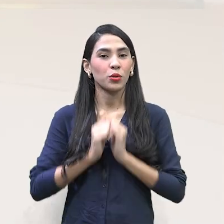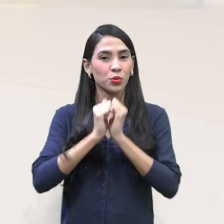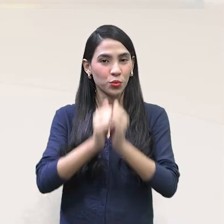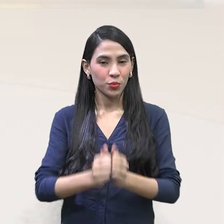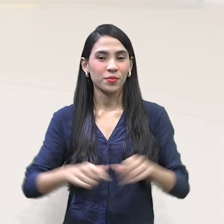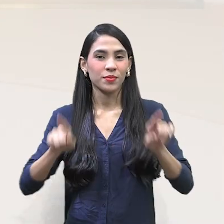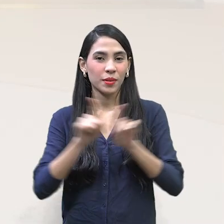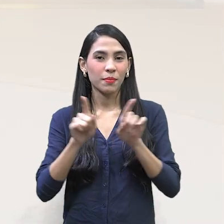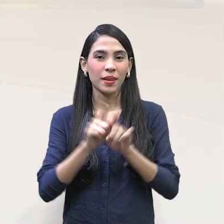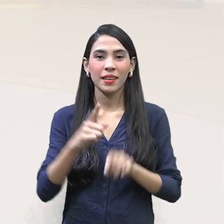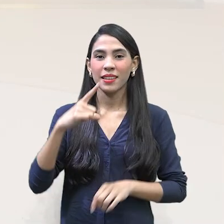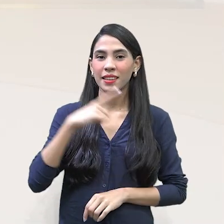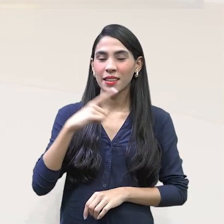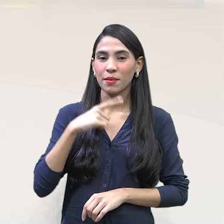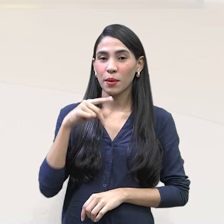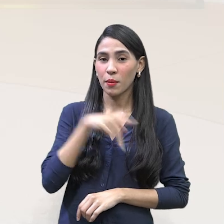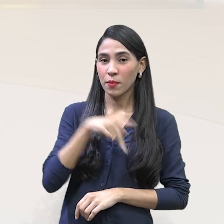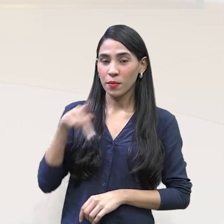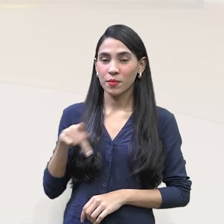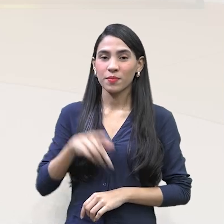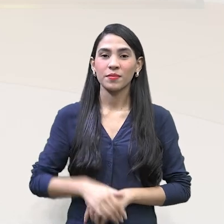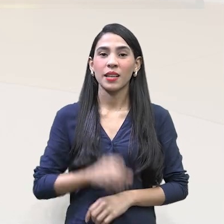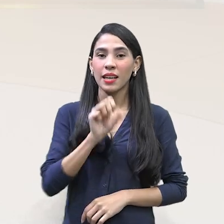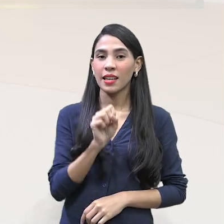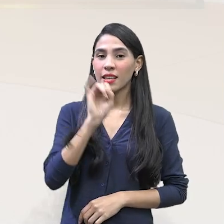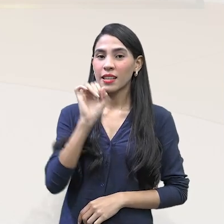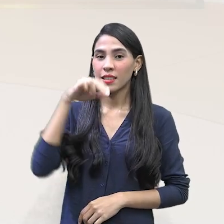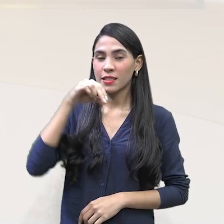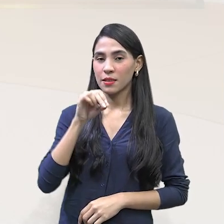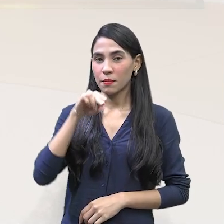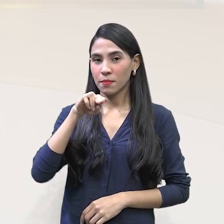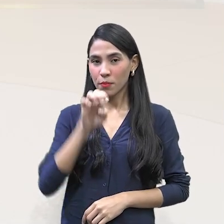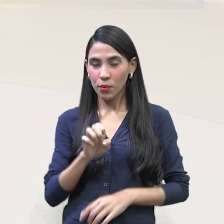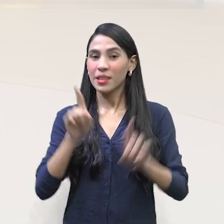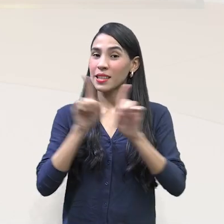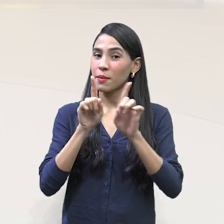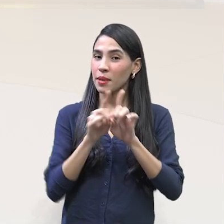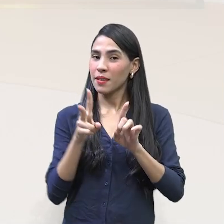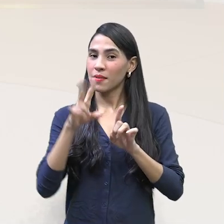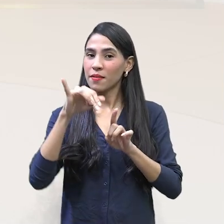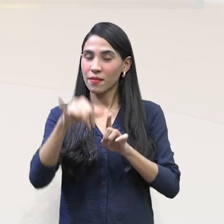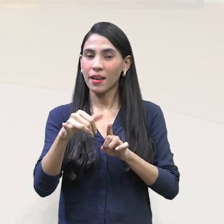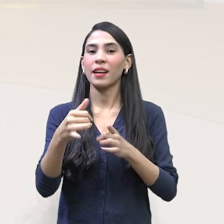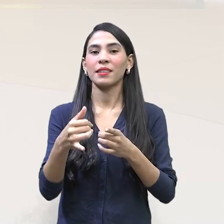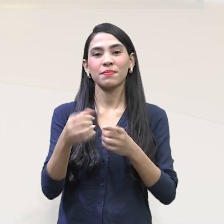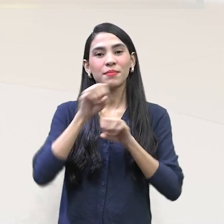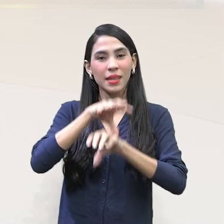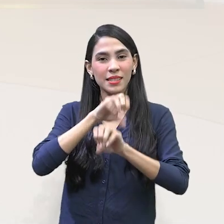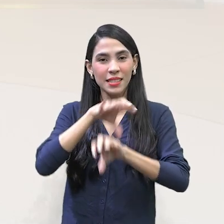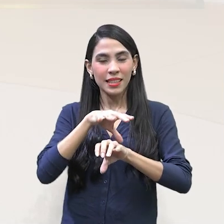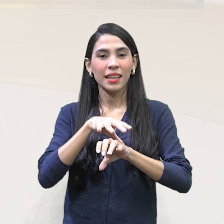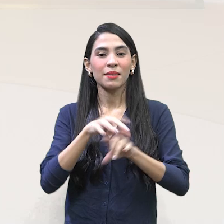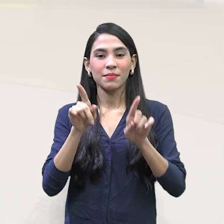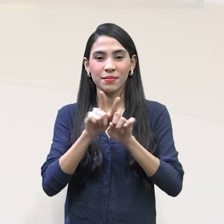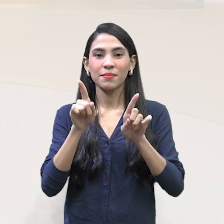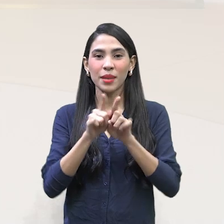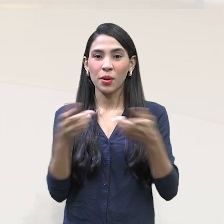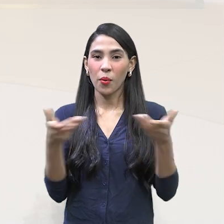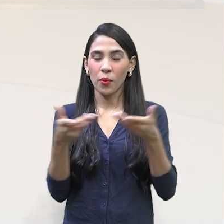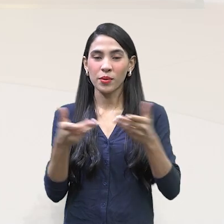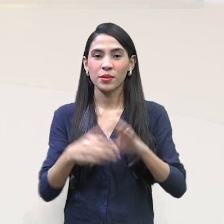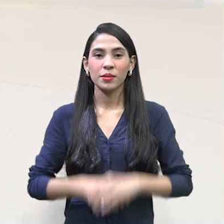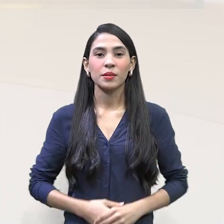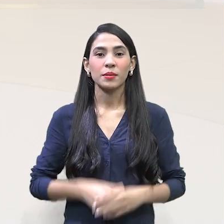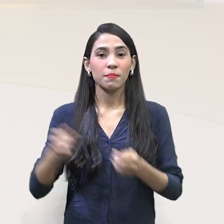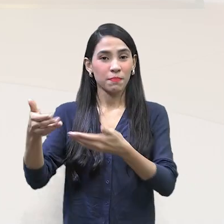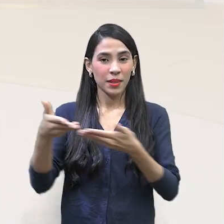compartilhar conhecimento, eu tenho aqui ao meu lado a professora Simone, que também vai nos contemplar com a ampliação desse conhecimento hoje.